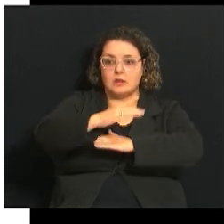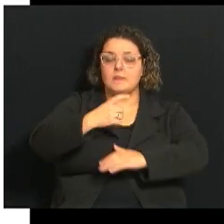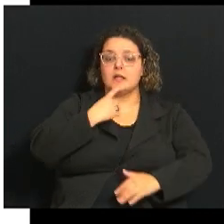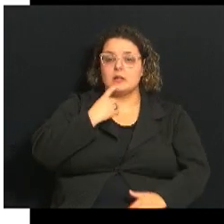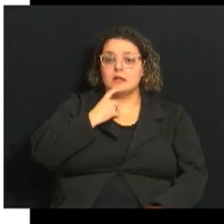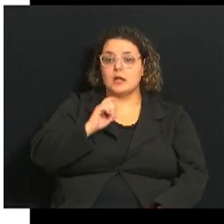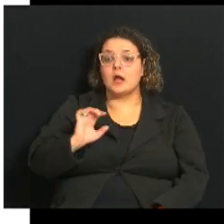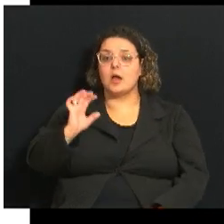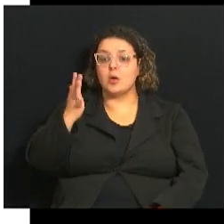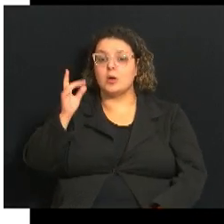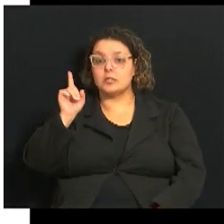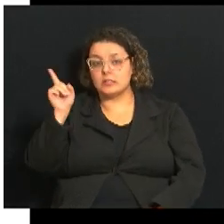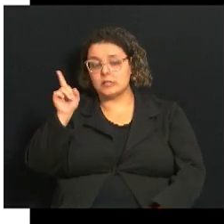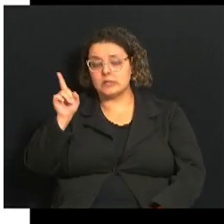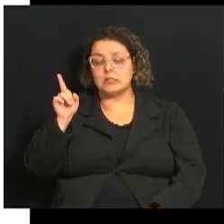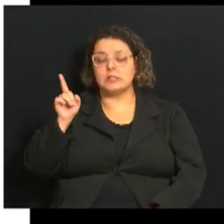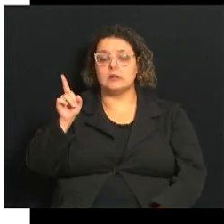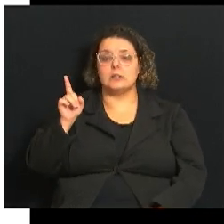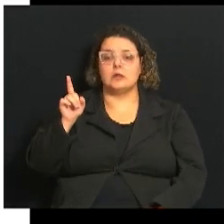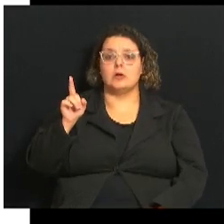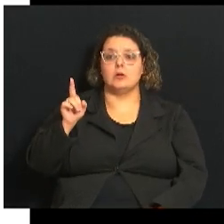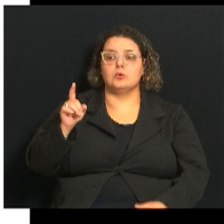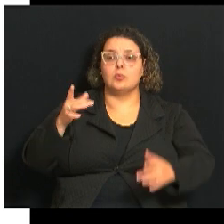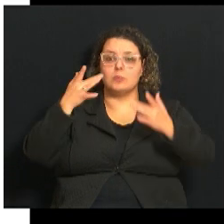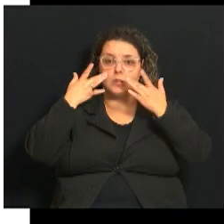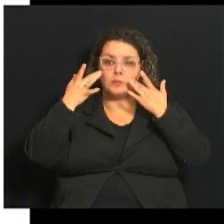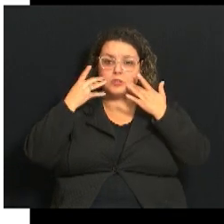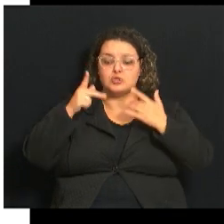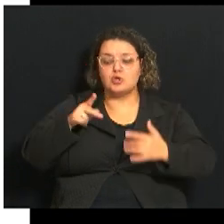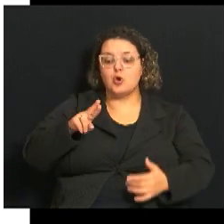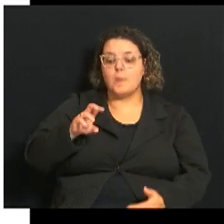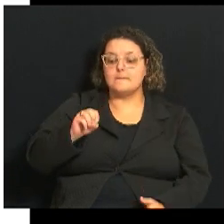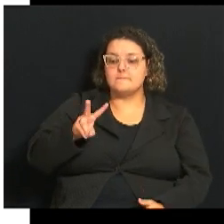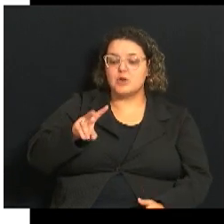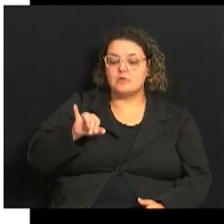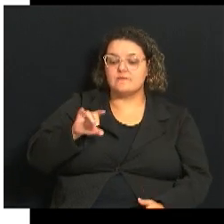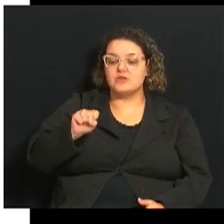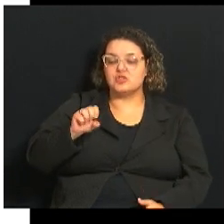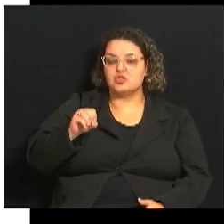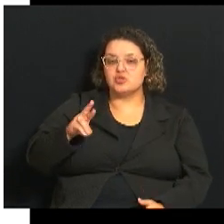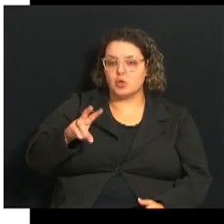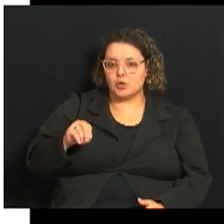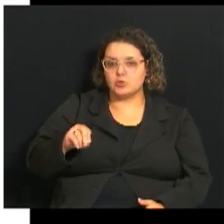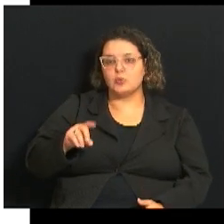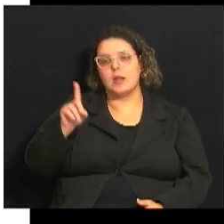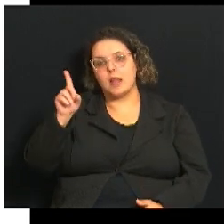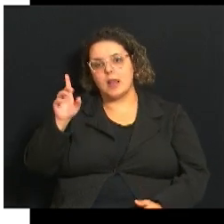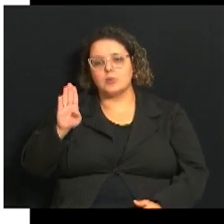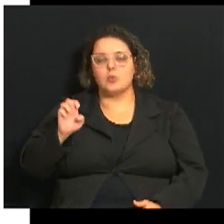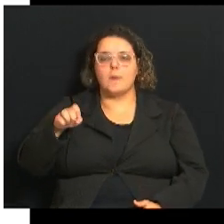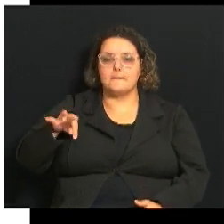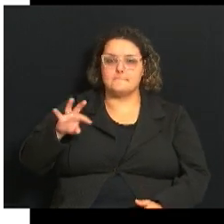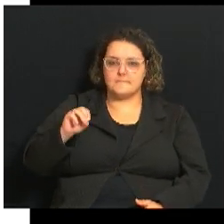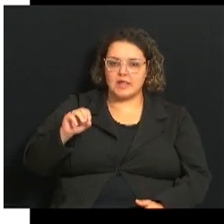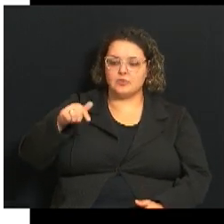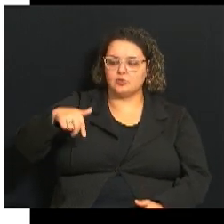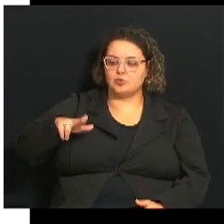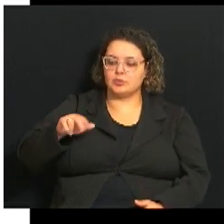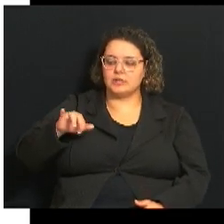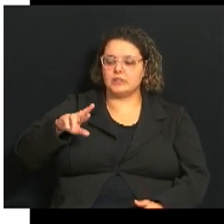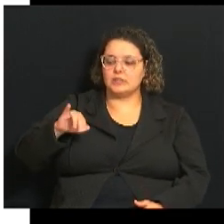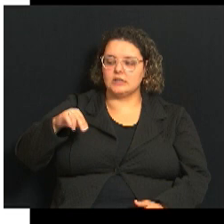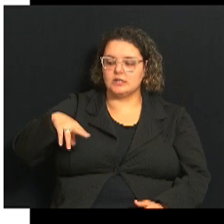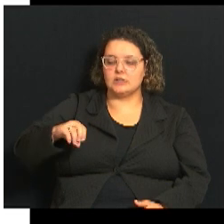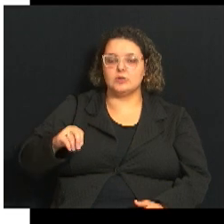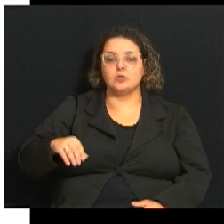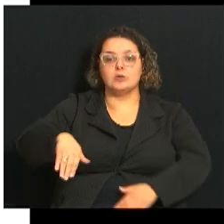acontece lá no plenário provisório, que a gente chama assim, Sim. Que é no Teatro Bento Quirino, que fica na Rua Lusitana,